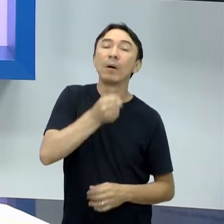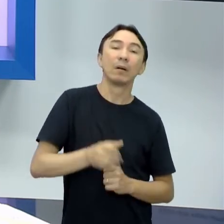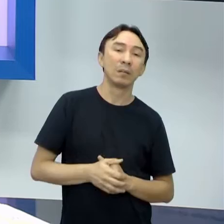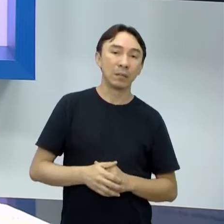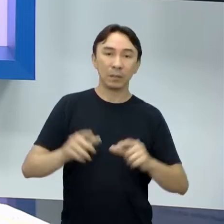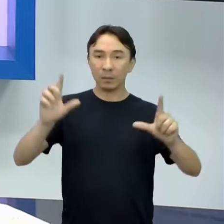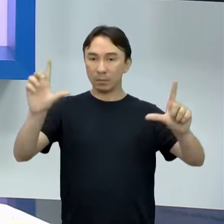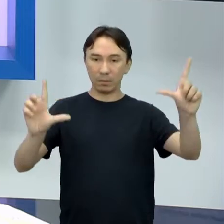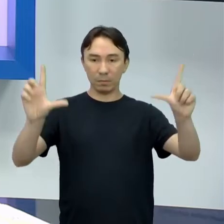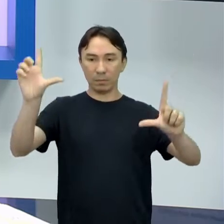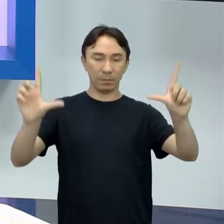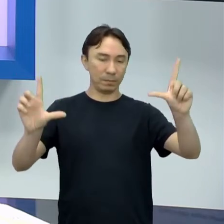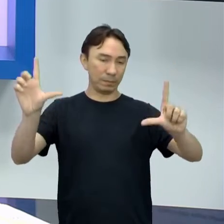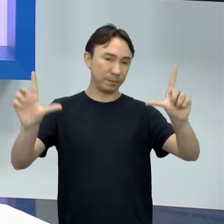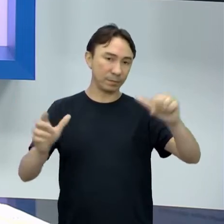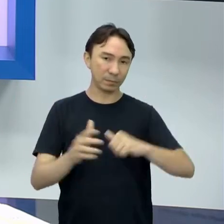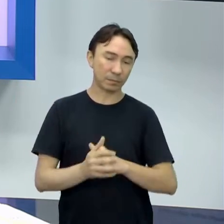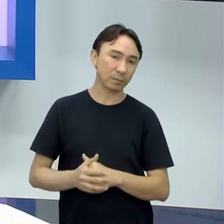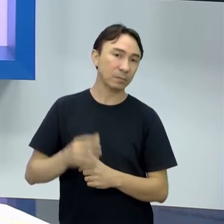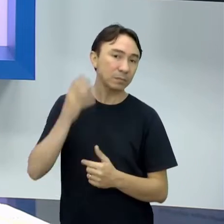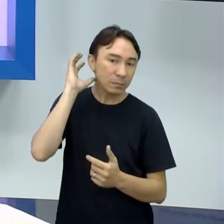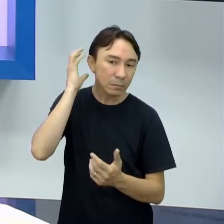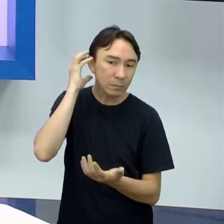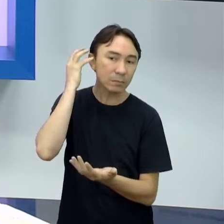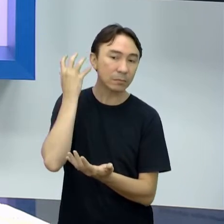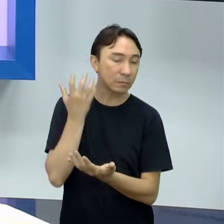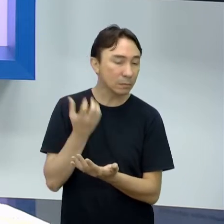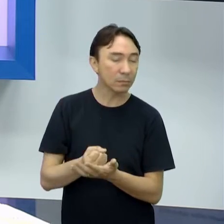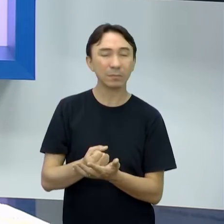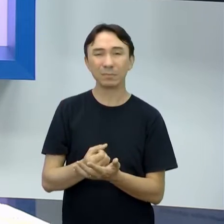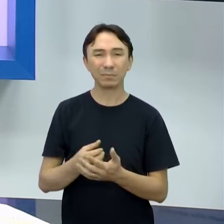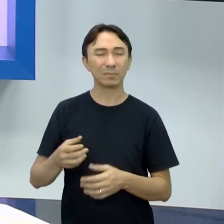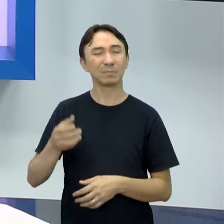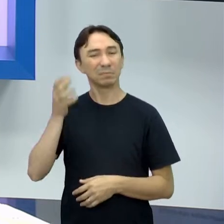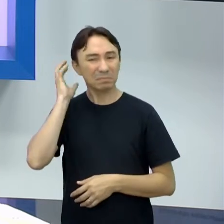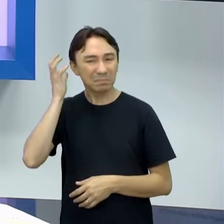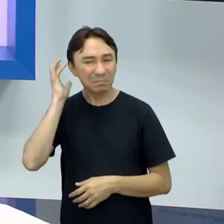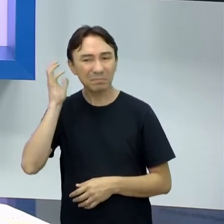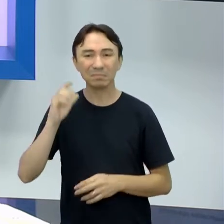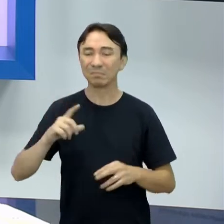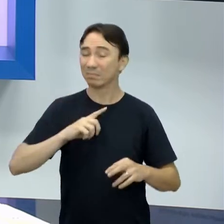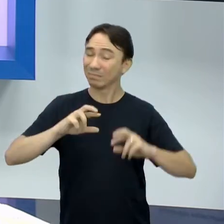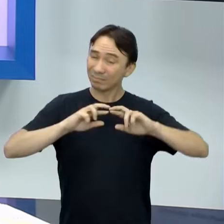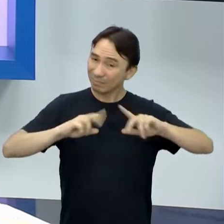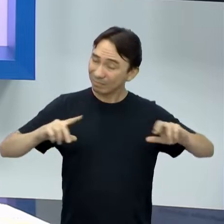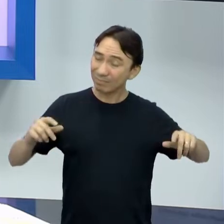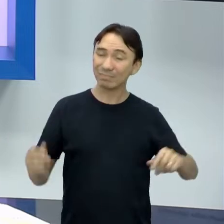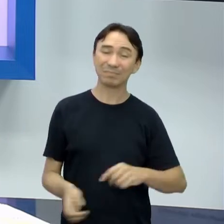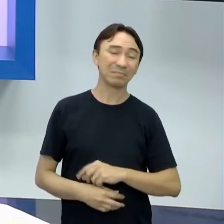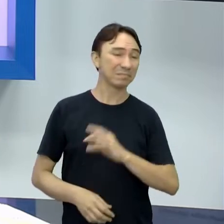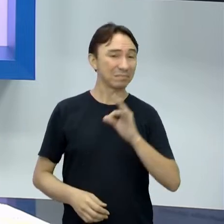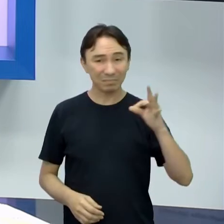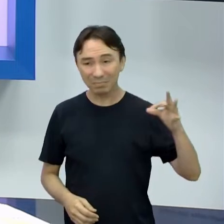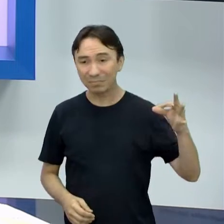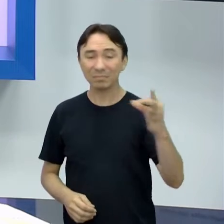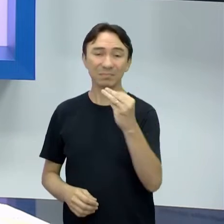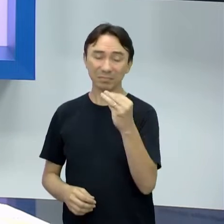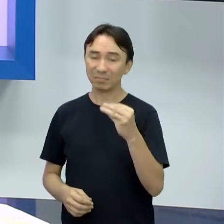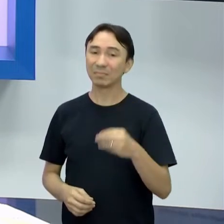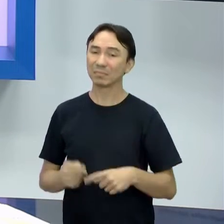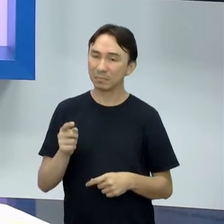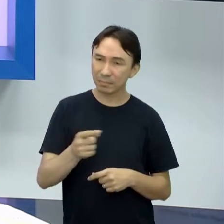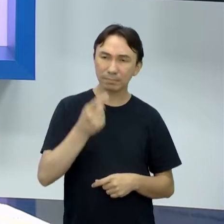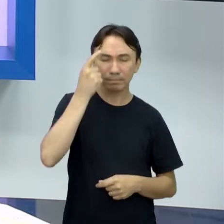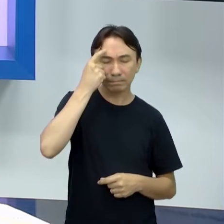jornal e em outros canais, outros veículos também, tá? Então, é hora de pensar aí, engrandecendo